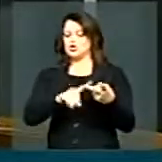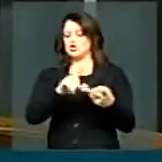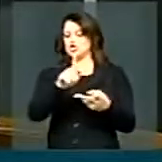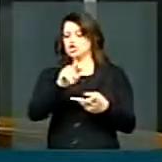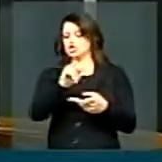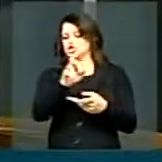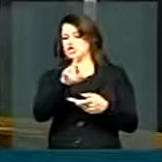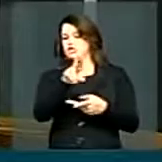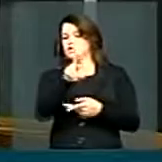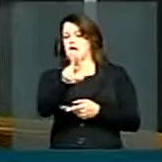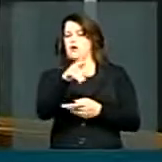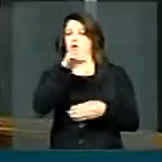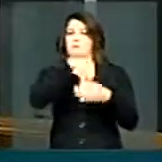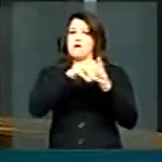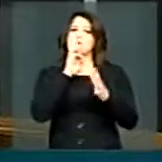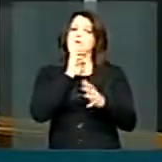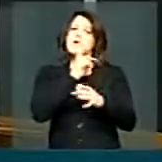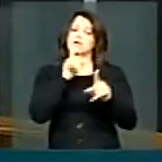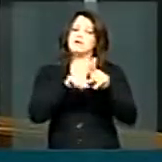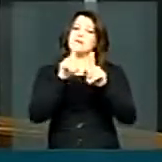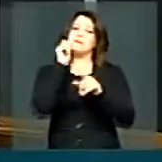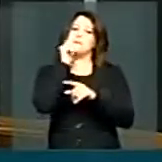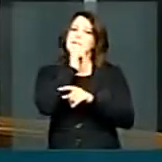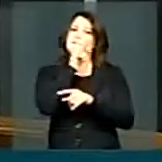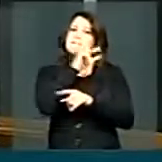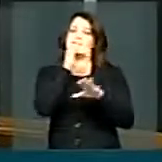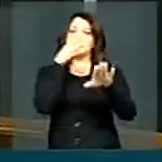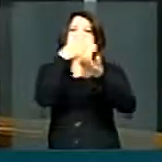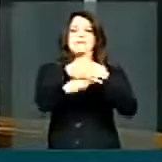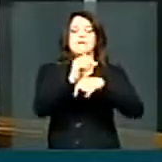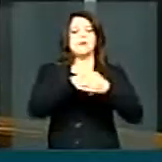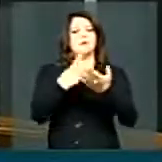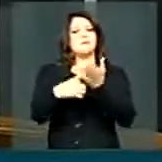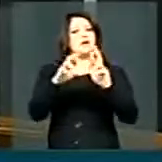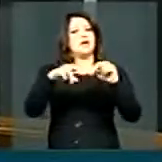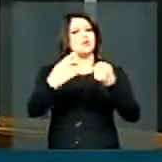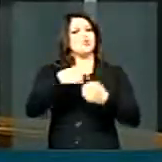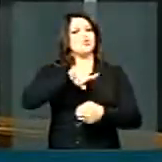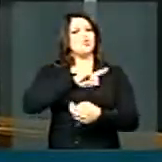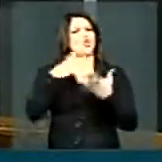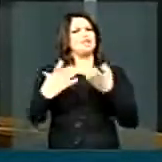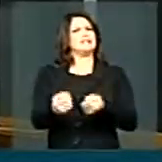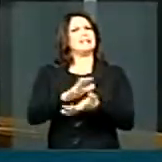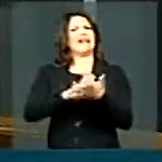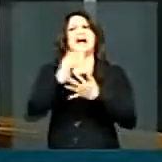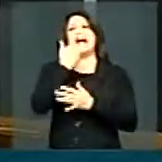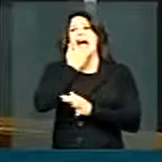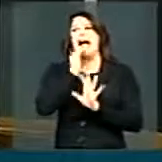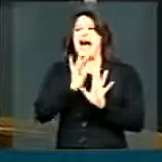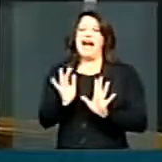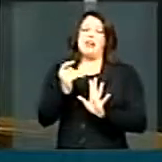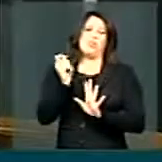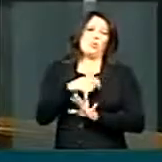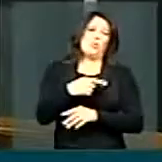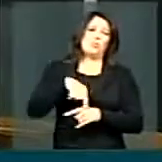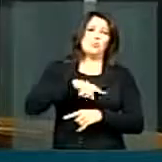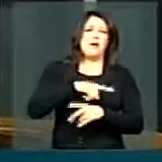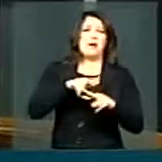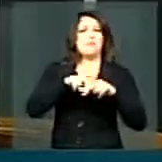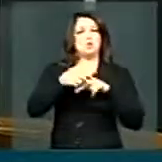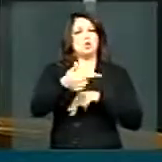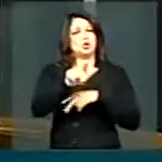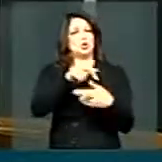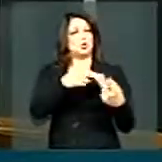Jirau, lá em Rondônia, compareçam à audiência pública. Nós não aceitamos a desculpa de que, por qualquer